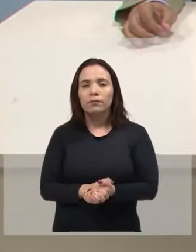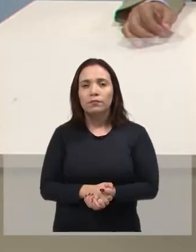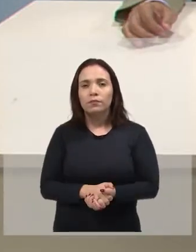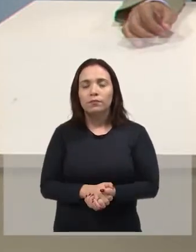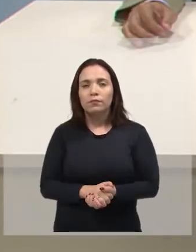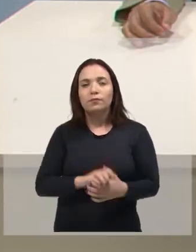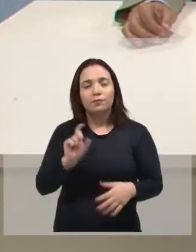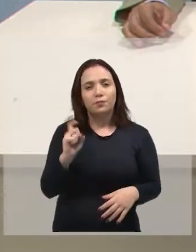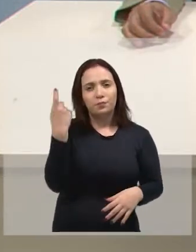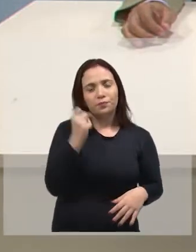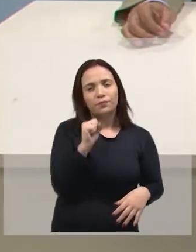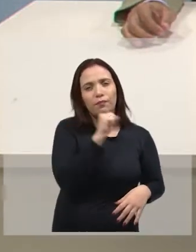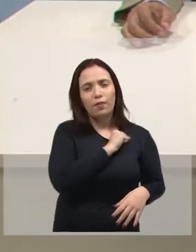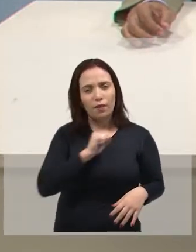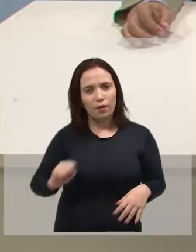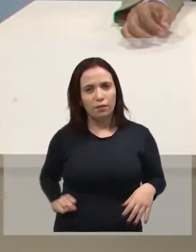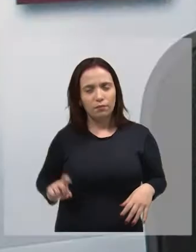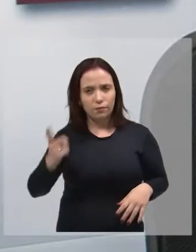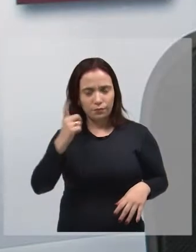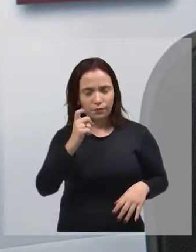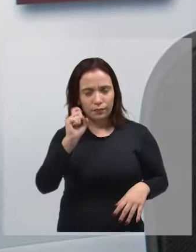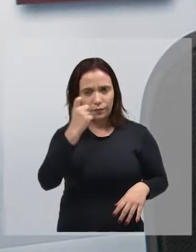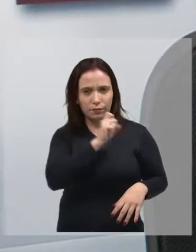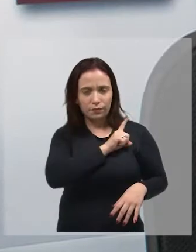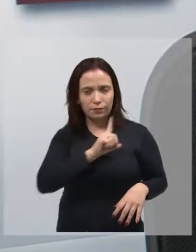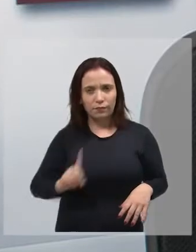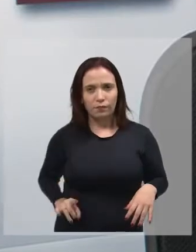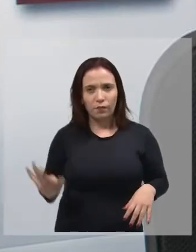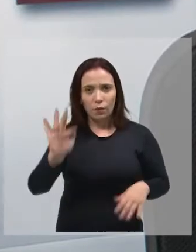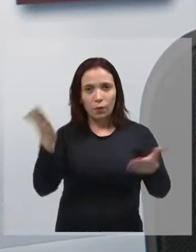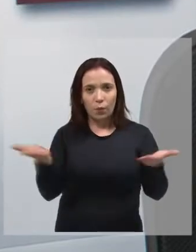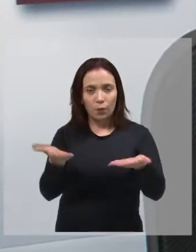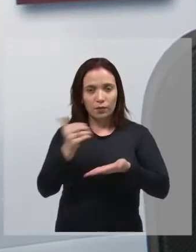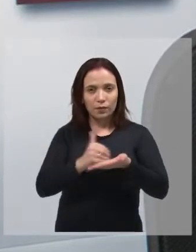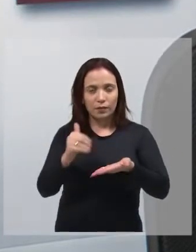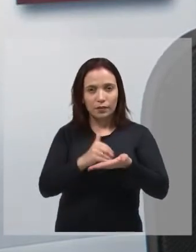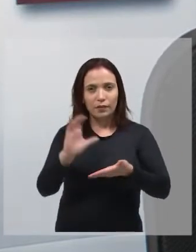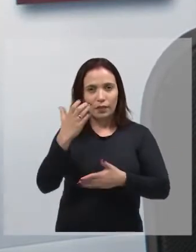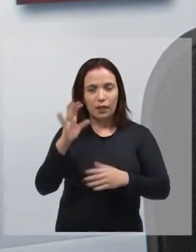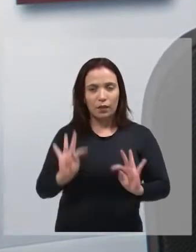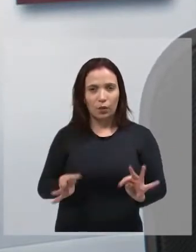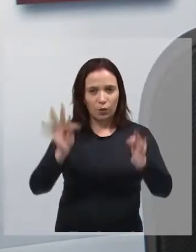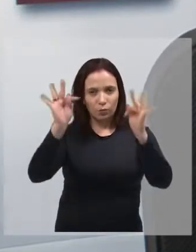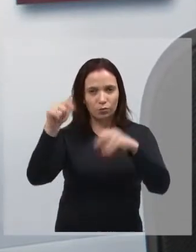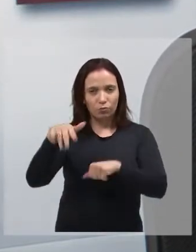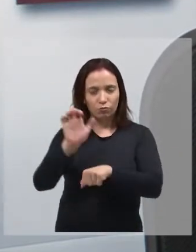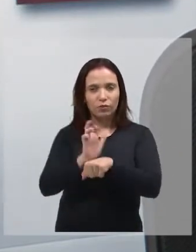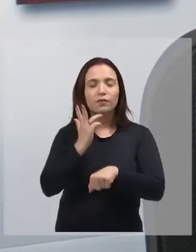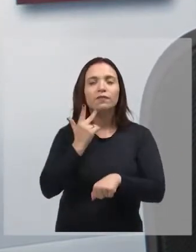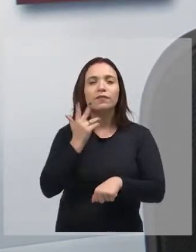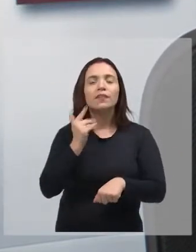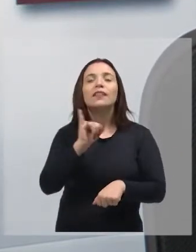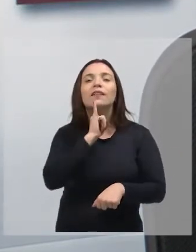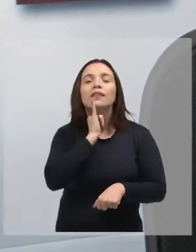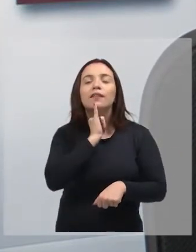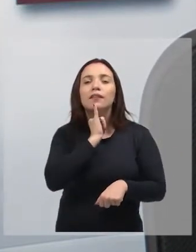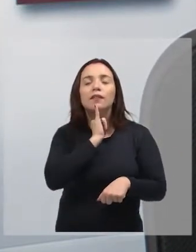O ex-senador, ex-deputado federal e hoje secretário de Ciência e Tecnologia do Estado do Ceará, Inácio